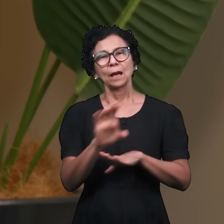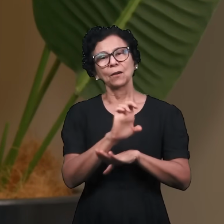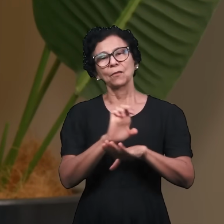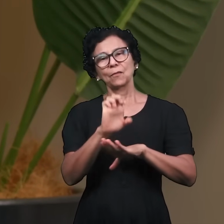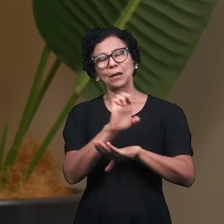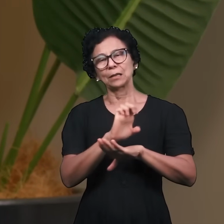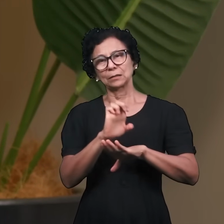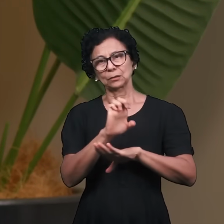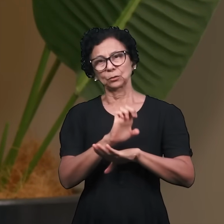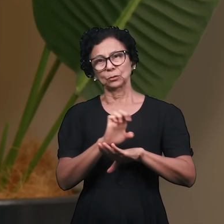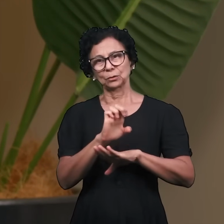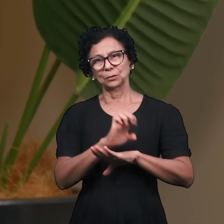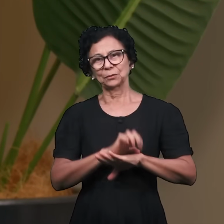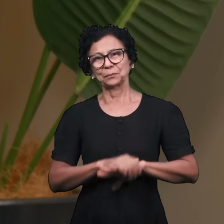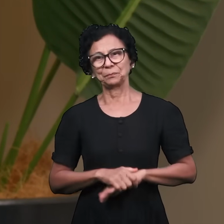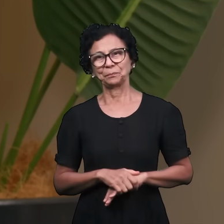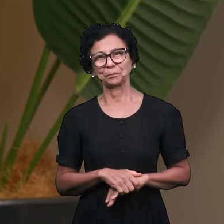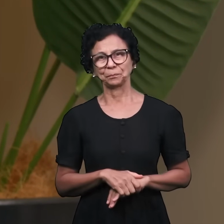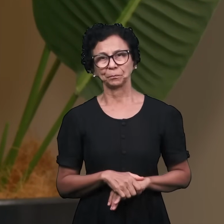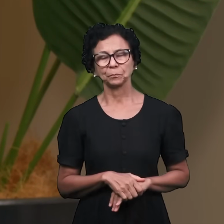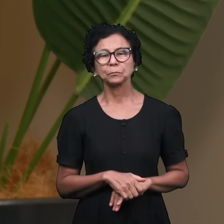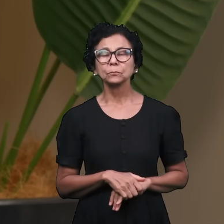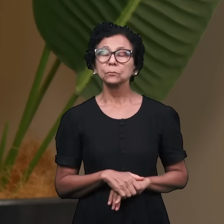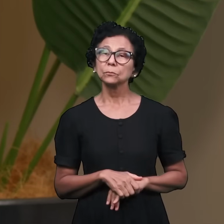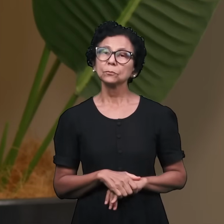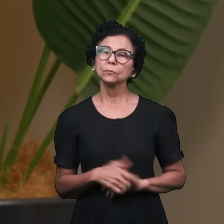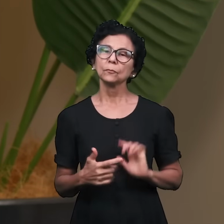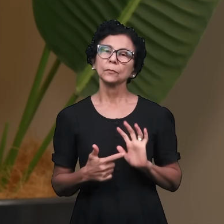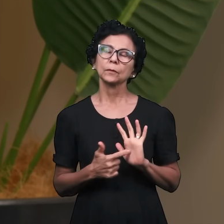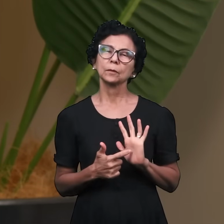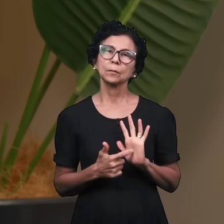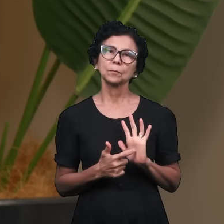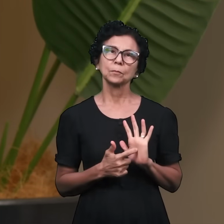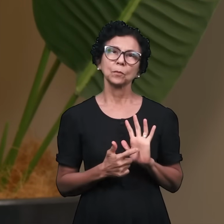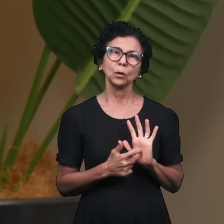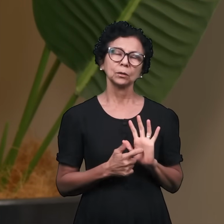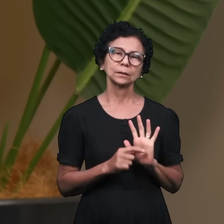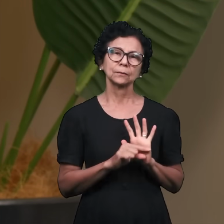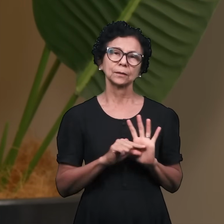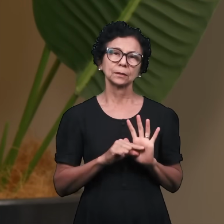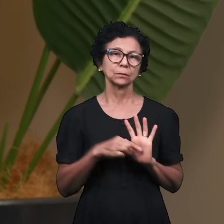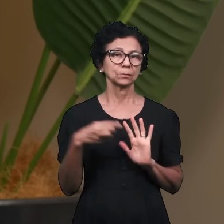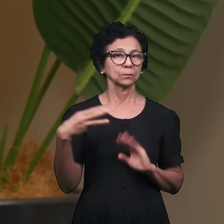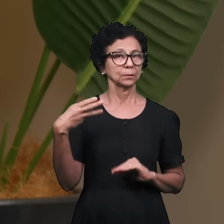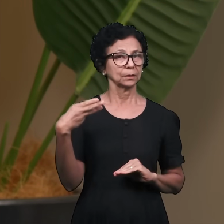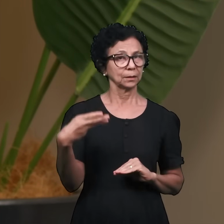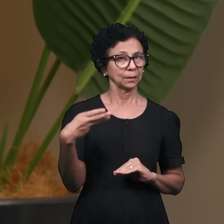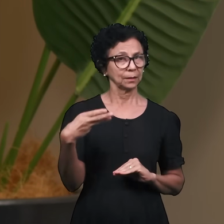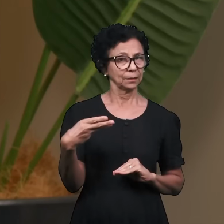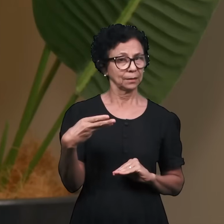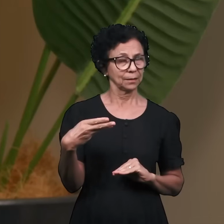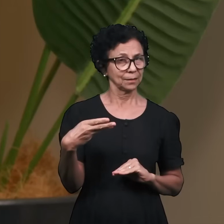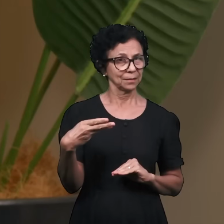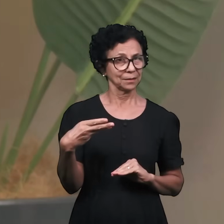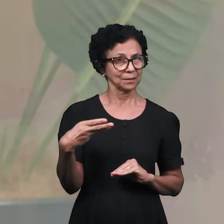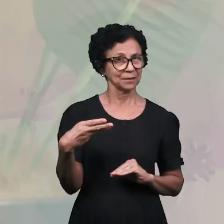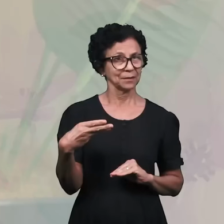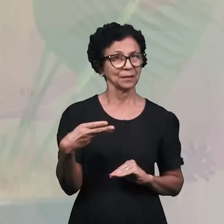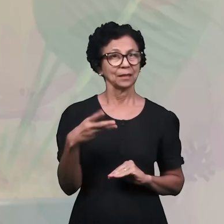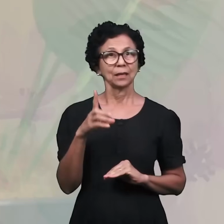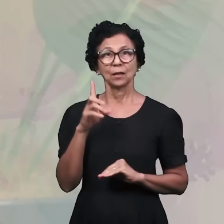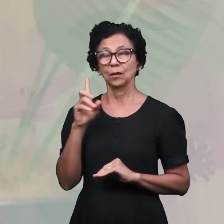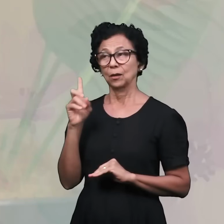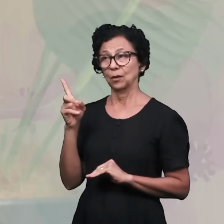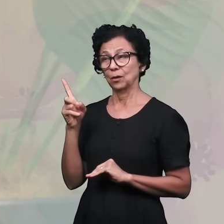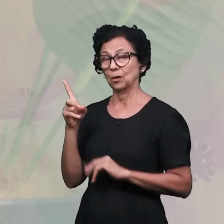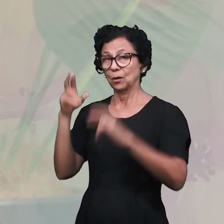Efésios, há aqui uma continuidade, queridos, no versículo 3, que diz assim, no 2, honra teu